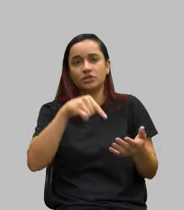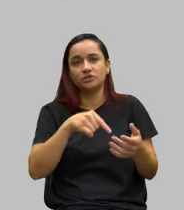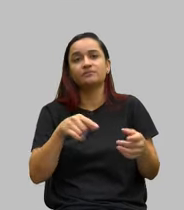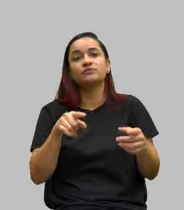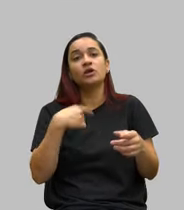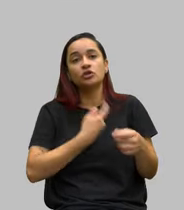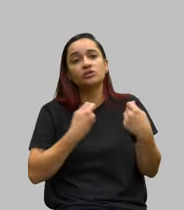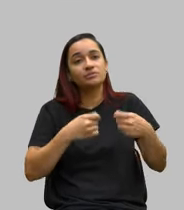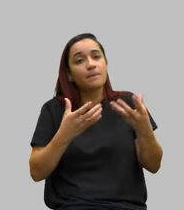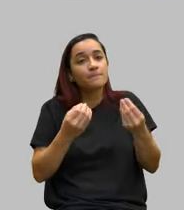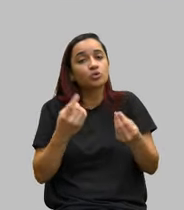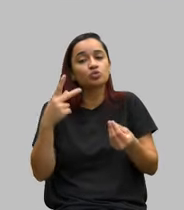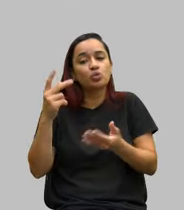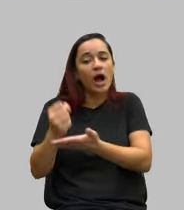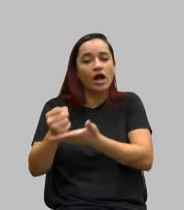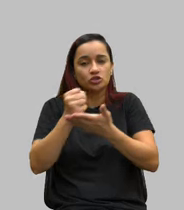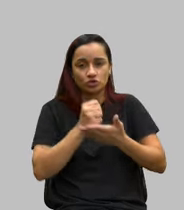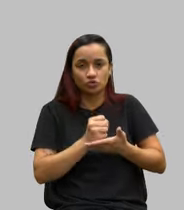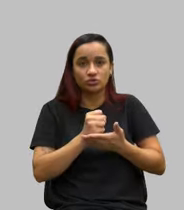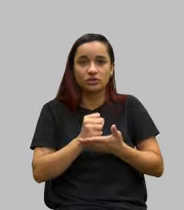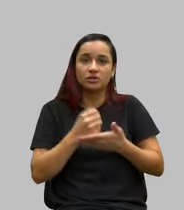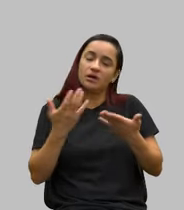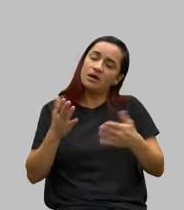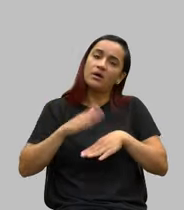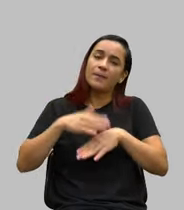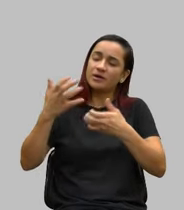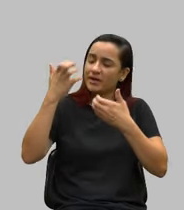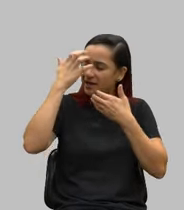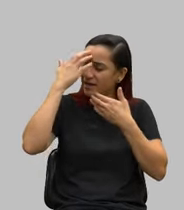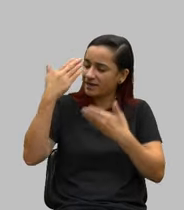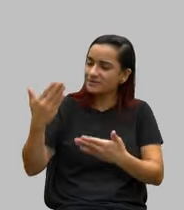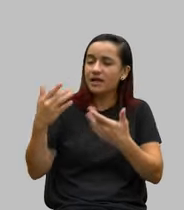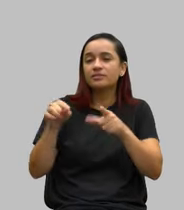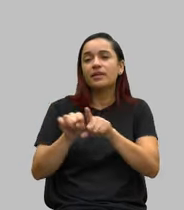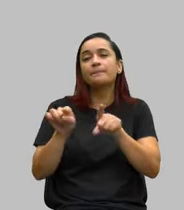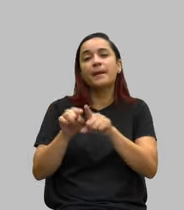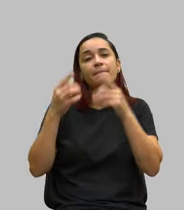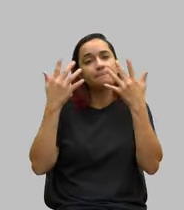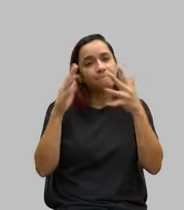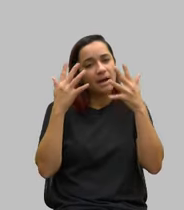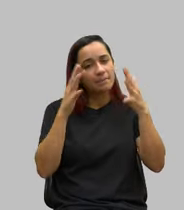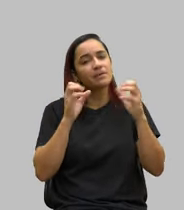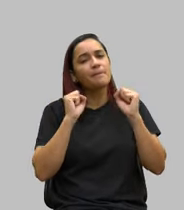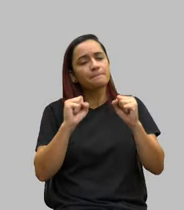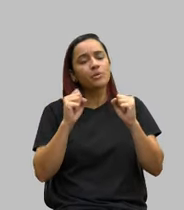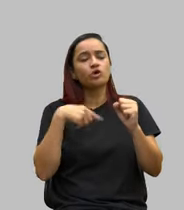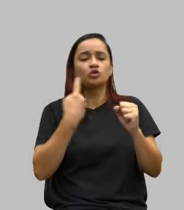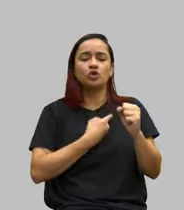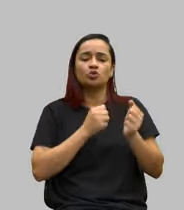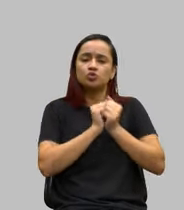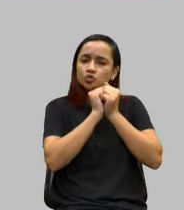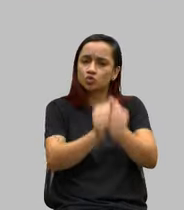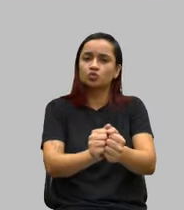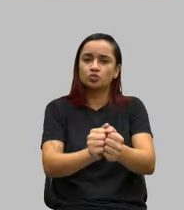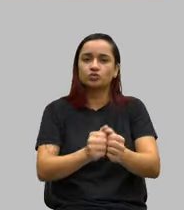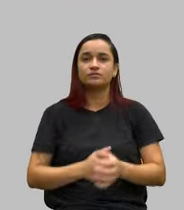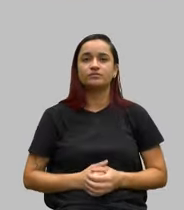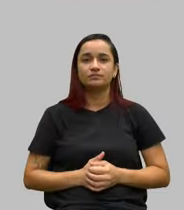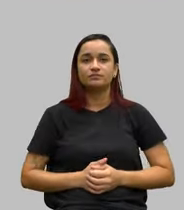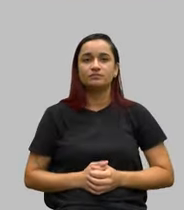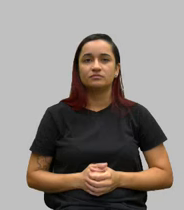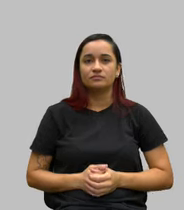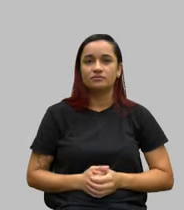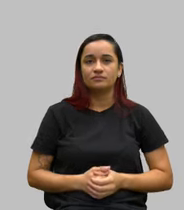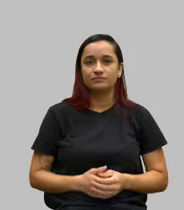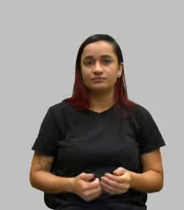muito da ajuda de vocês no mais eu só quero agradecer parabenizar e pode contar conosco aqui nesta casa estamos juntos Obrigado Deputado